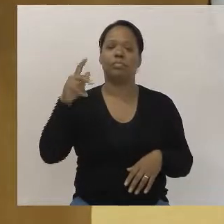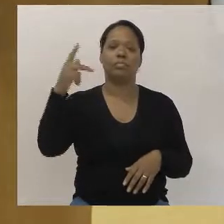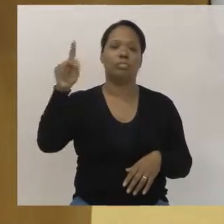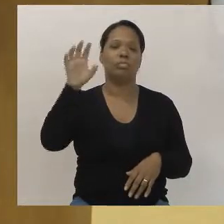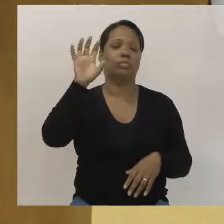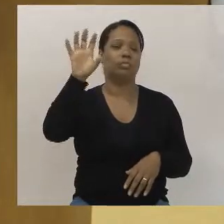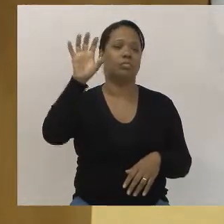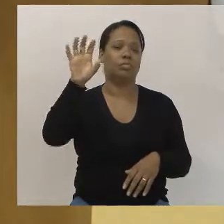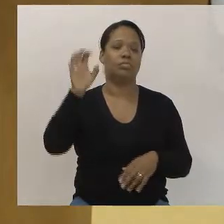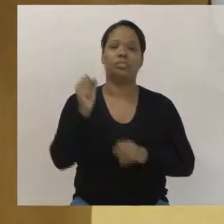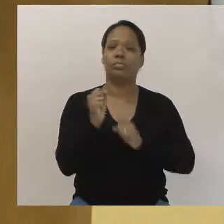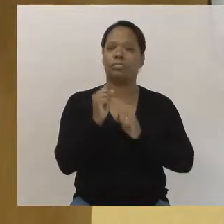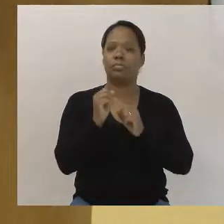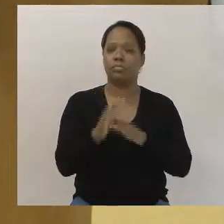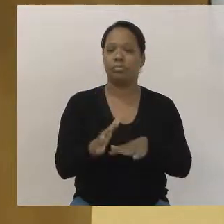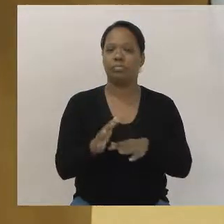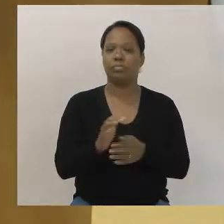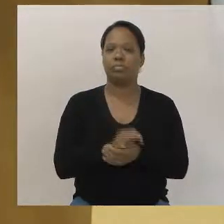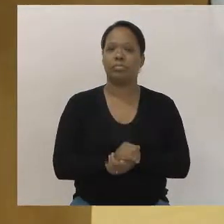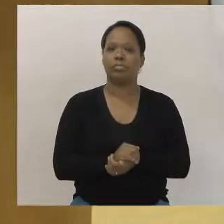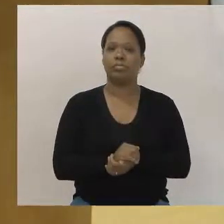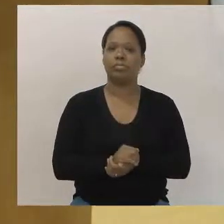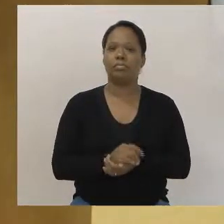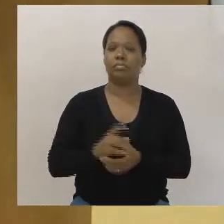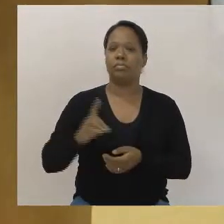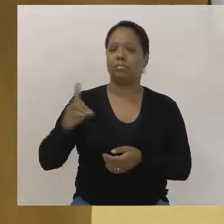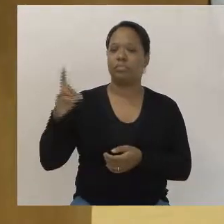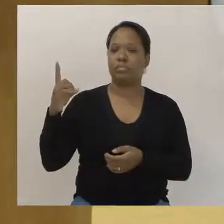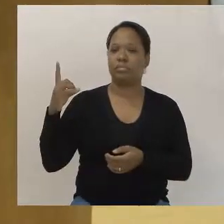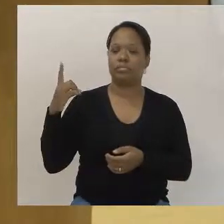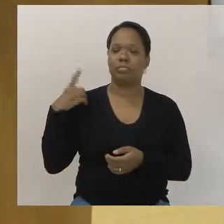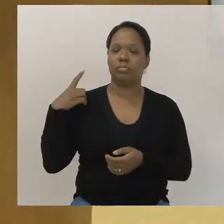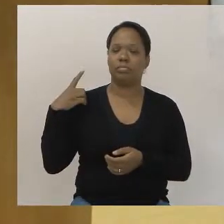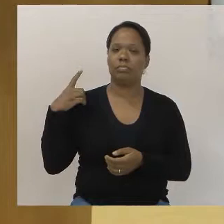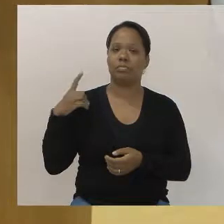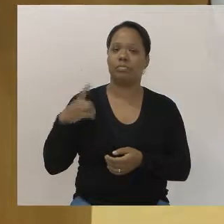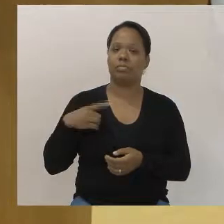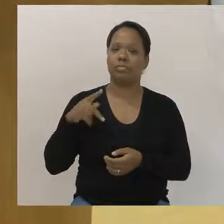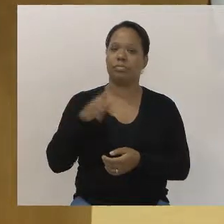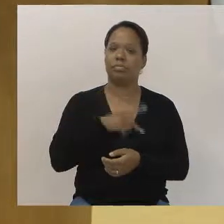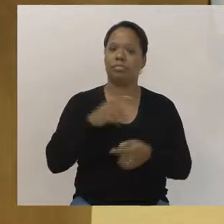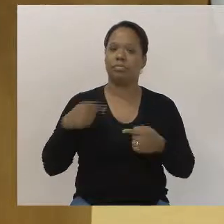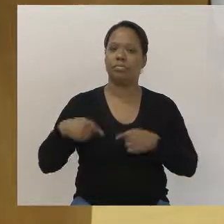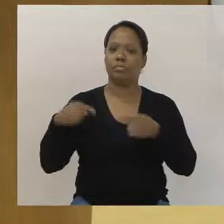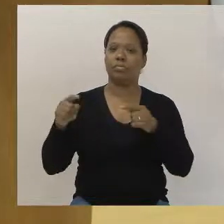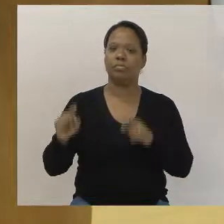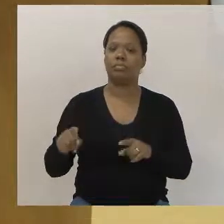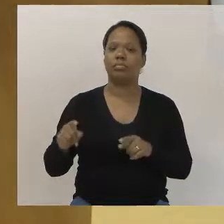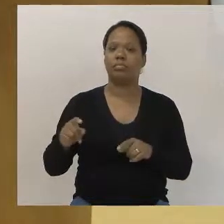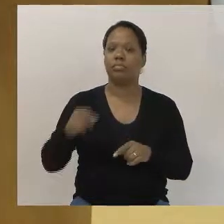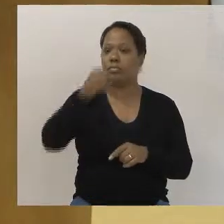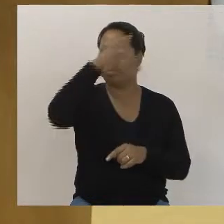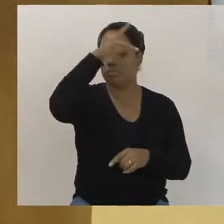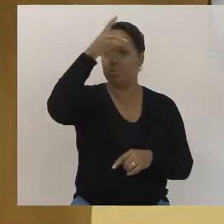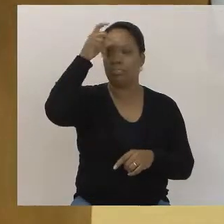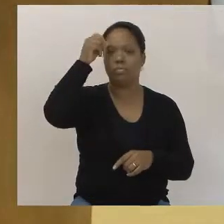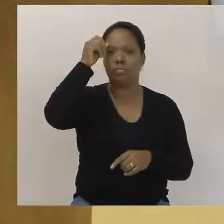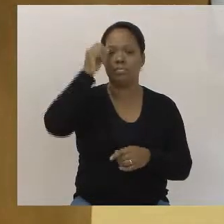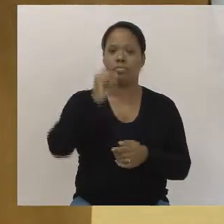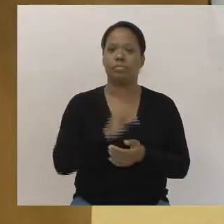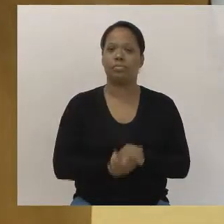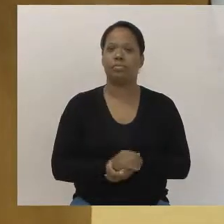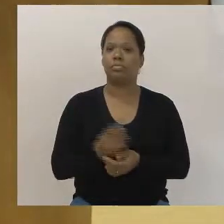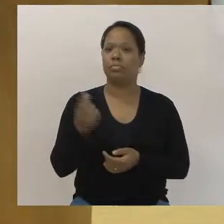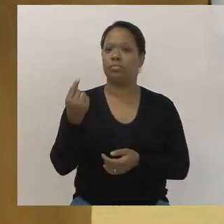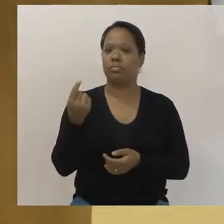as ações que muitas vezes defensoria ministério público faz contra a prefeitura e daí ela tem que tirar o